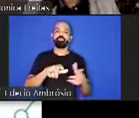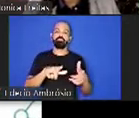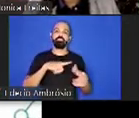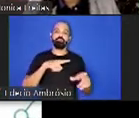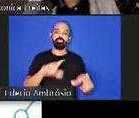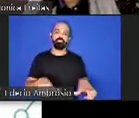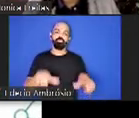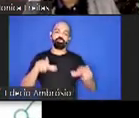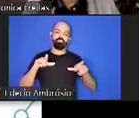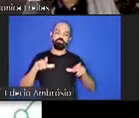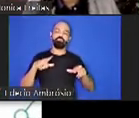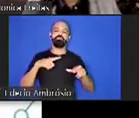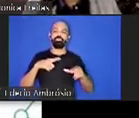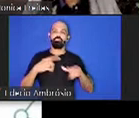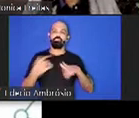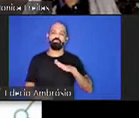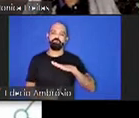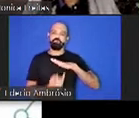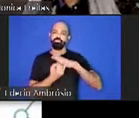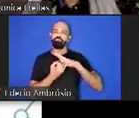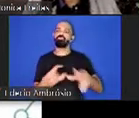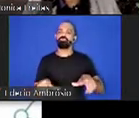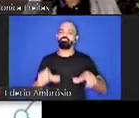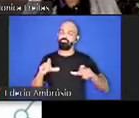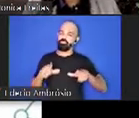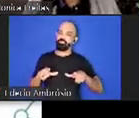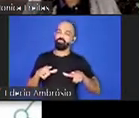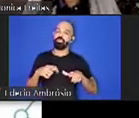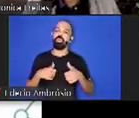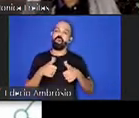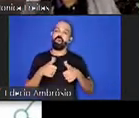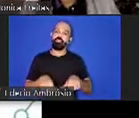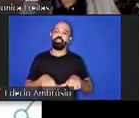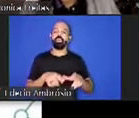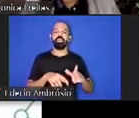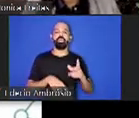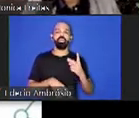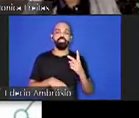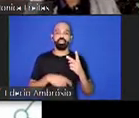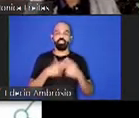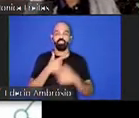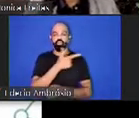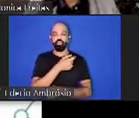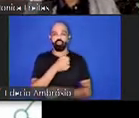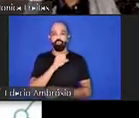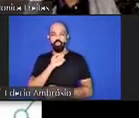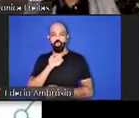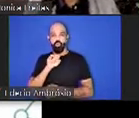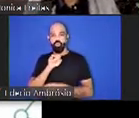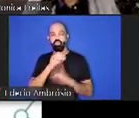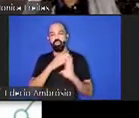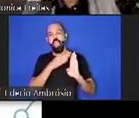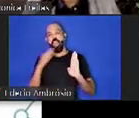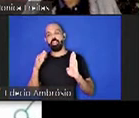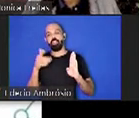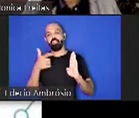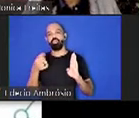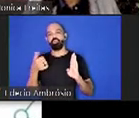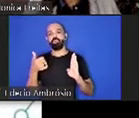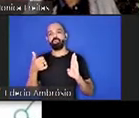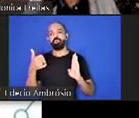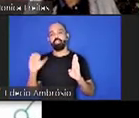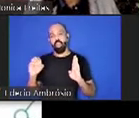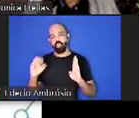Fundação Alexander von Humboldt, né? E fiquei de 2008 até 2010 na Fundação. Em 2014, eu